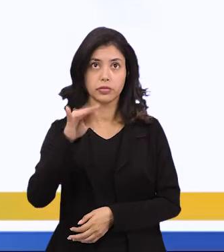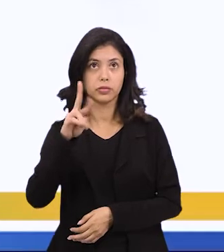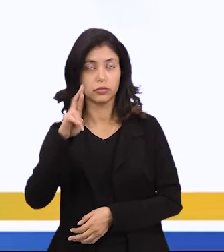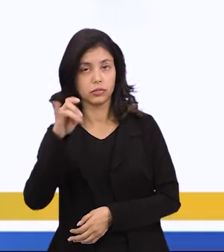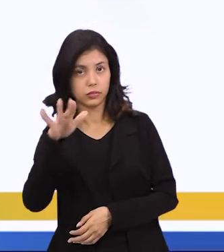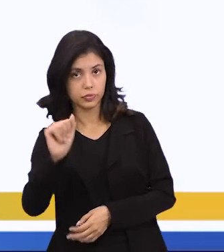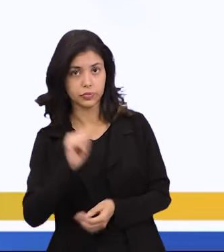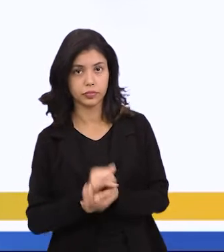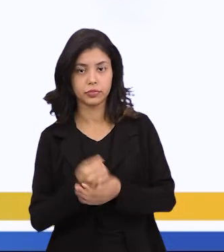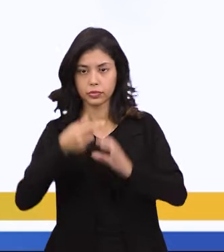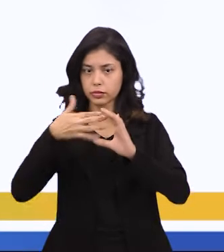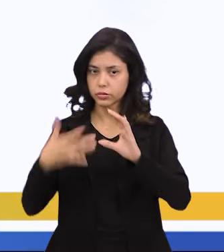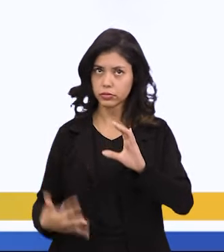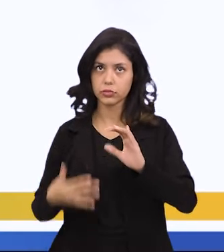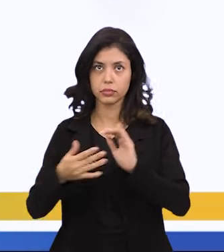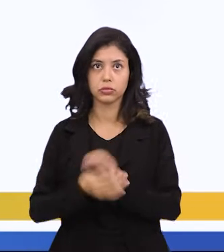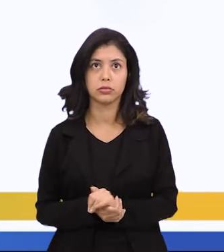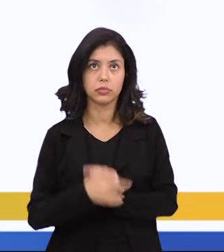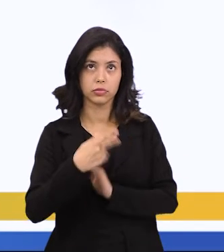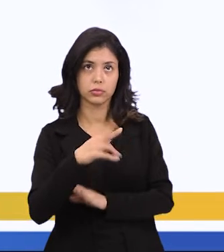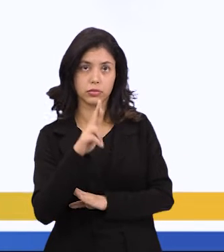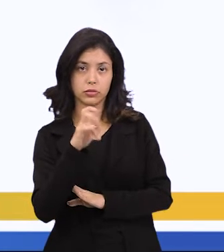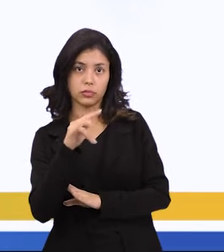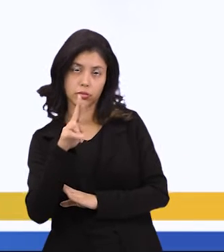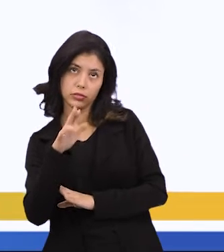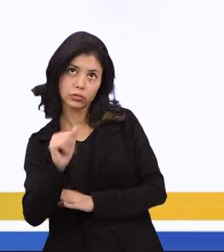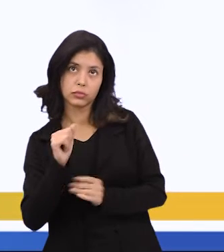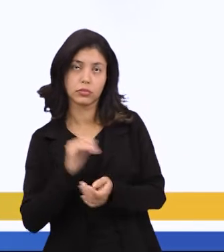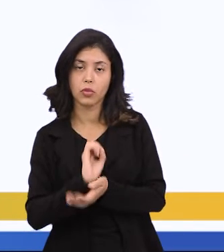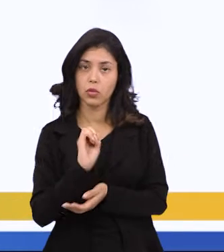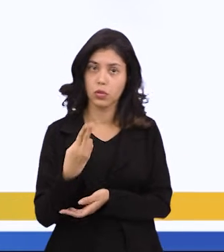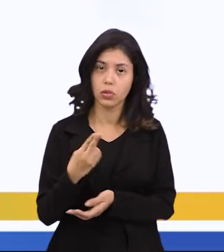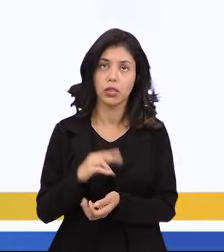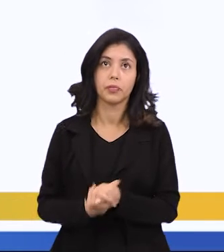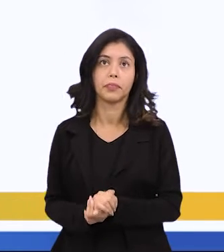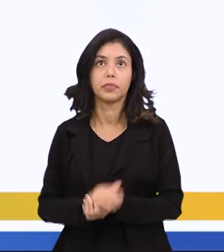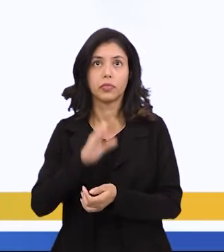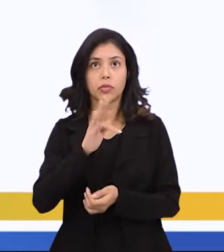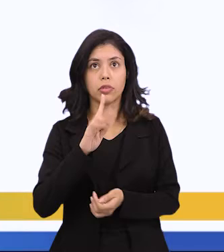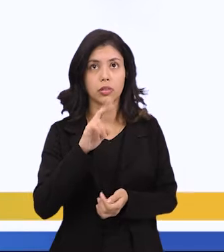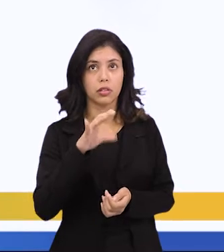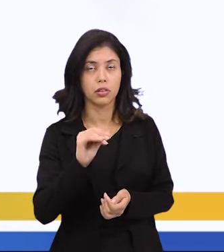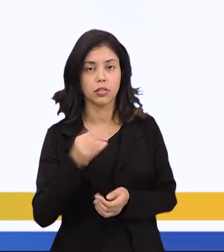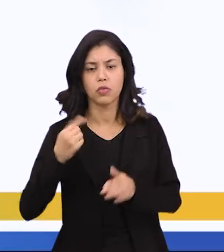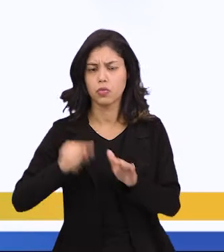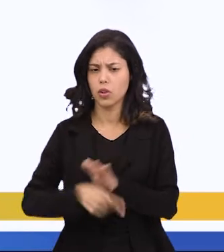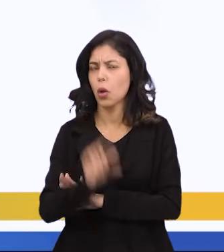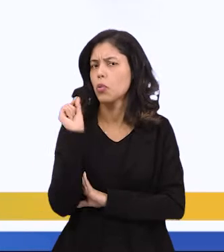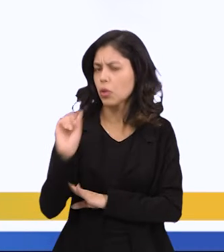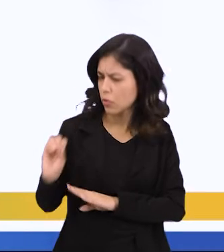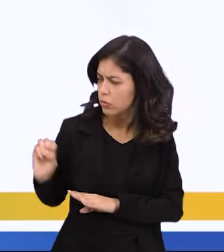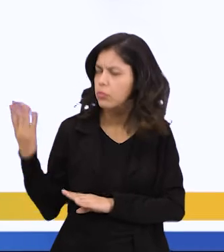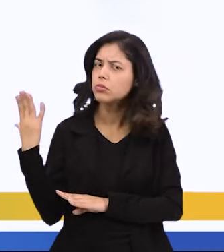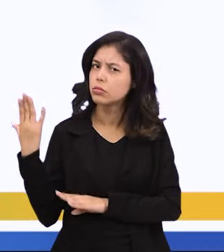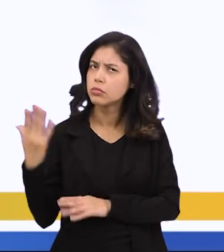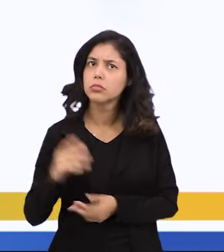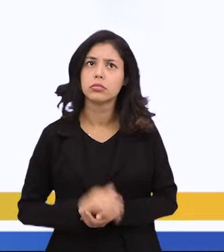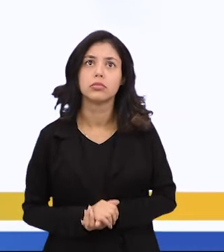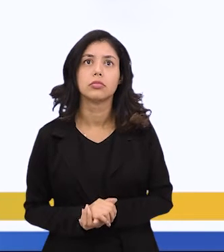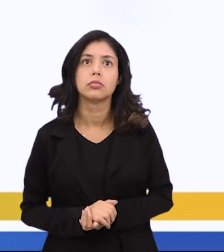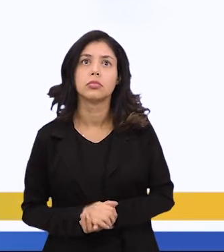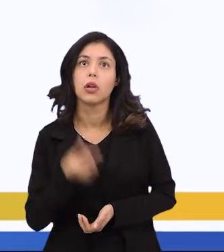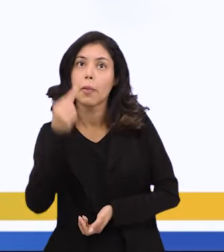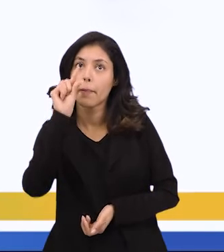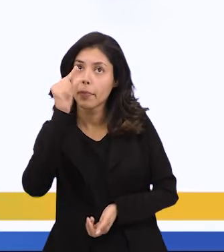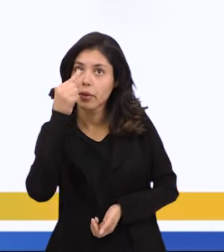na especiação peripátrica ou o efeito fundador, o que acontece?